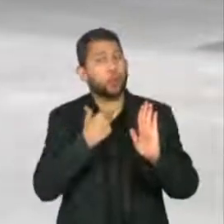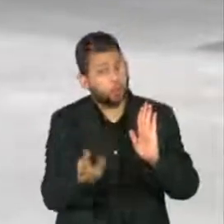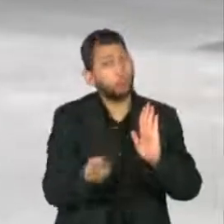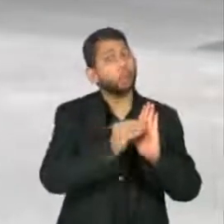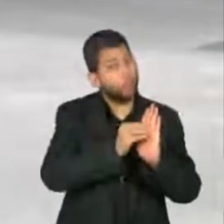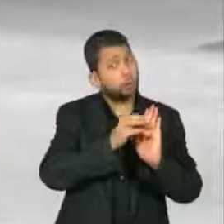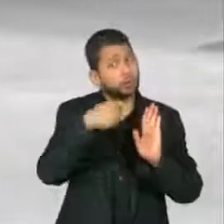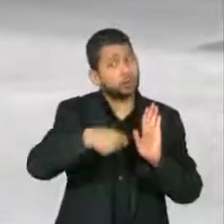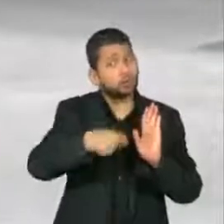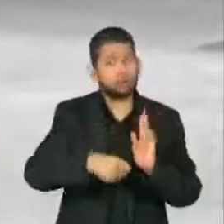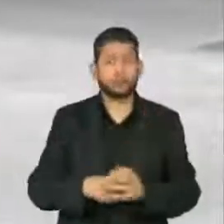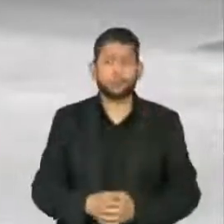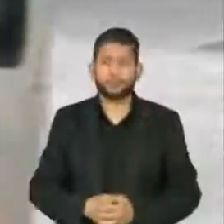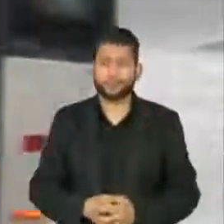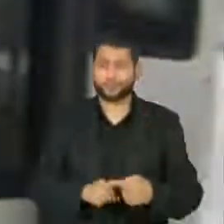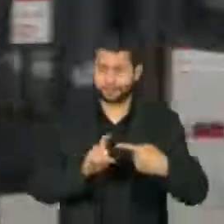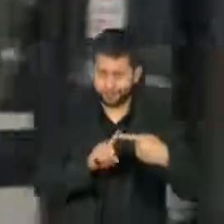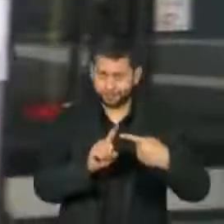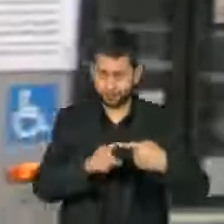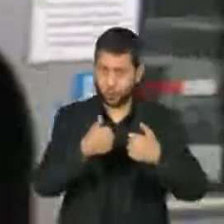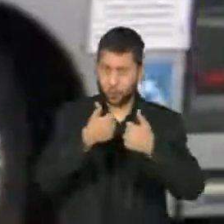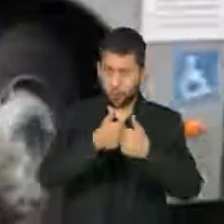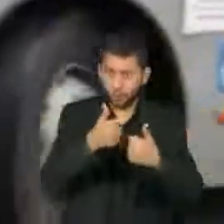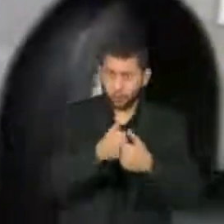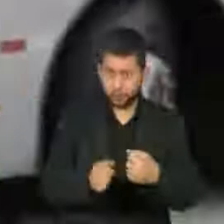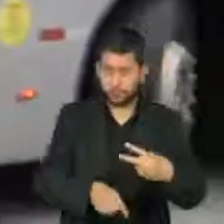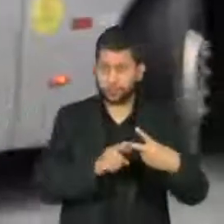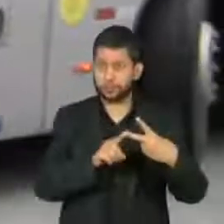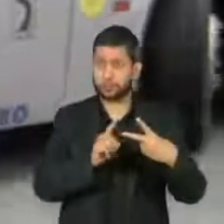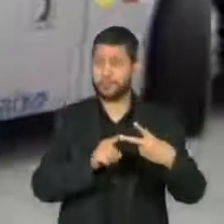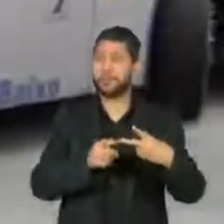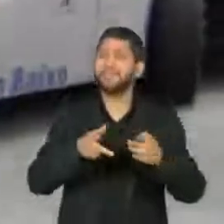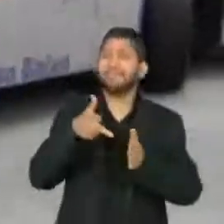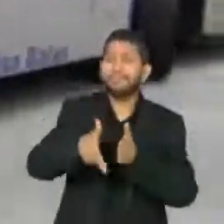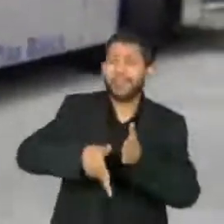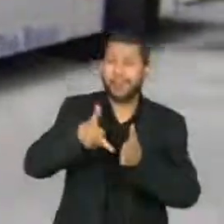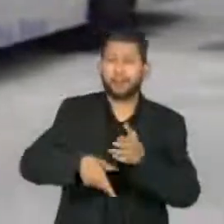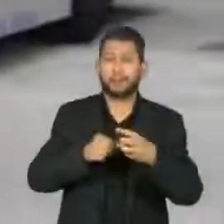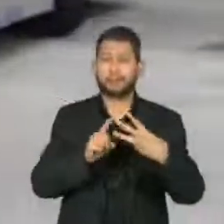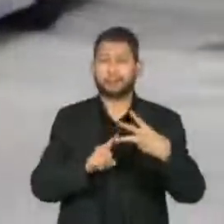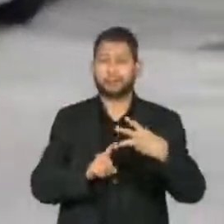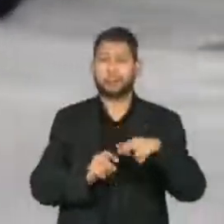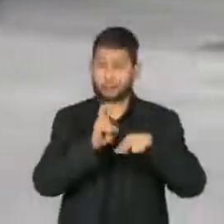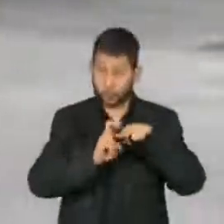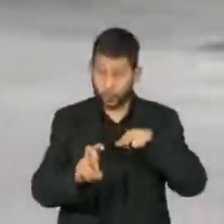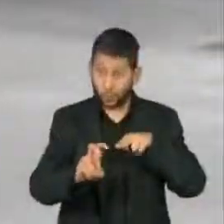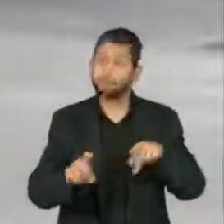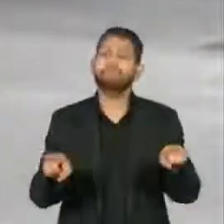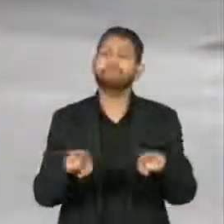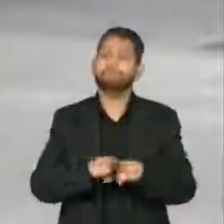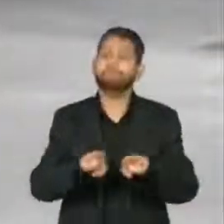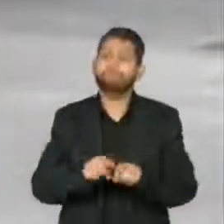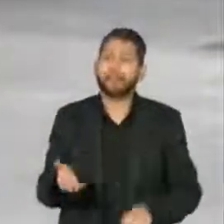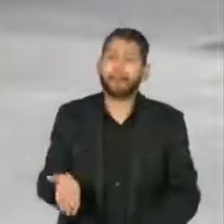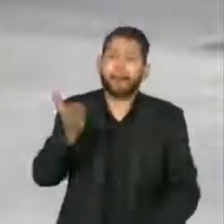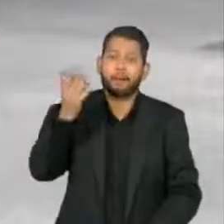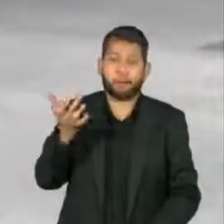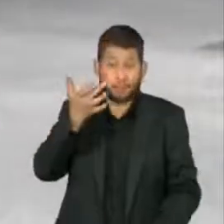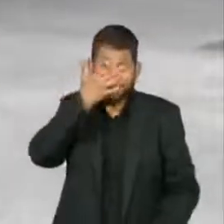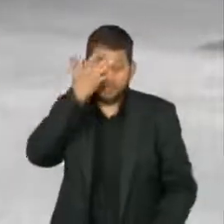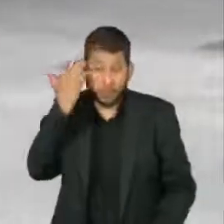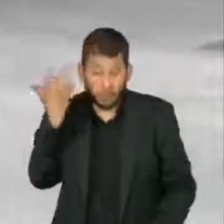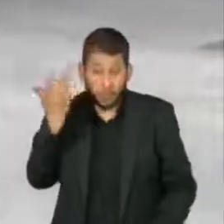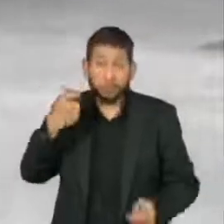com os ônibus, trens e metrô também sobem. Ou seja, quem depende do transporte público não tem opções